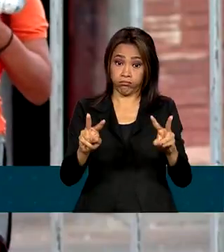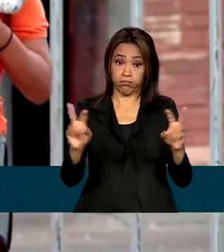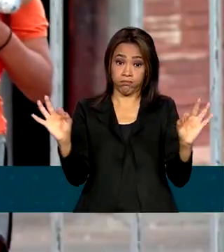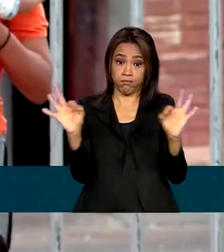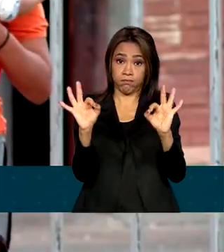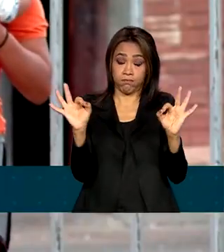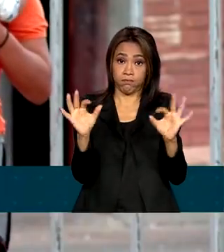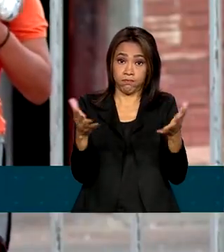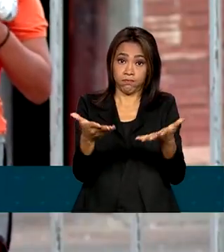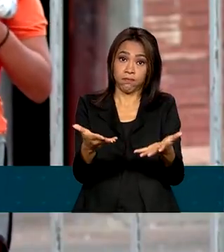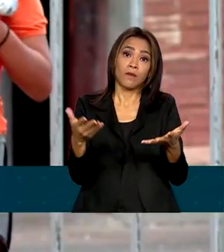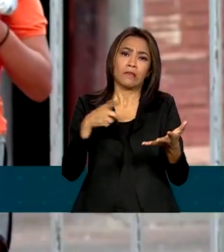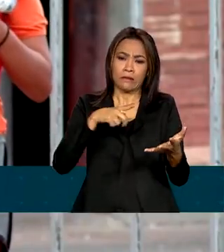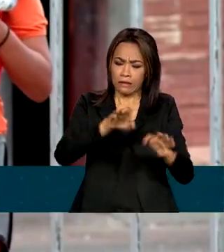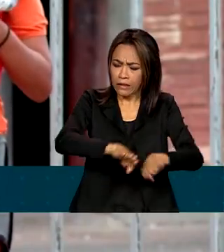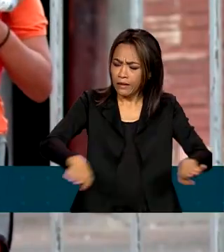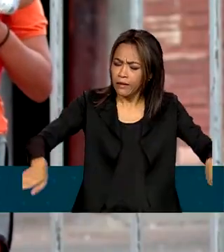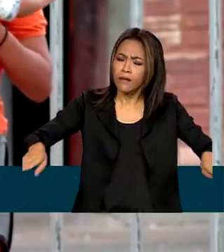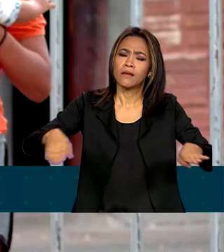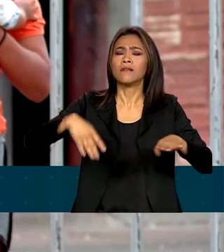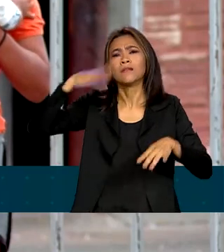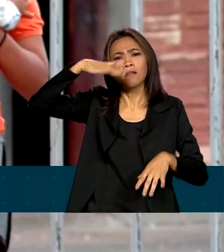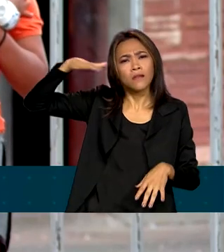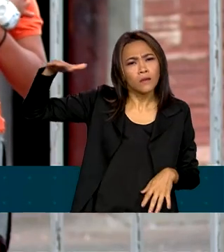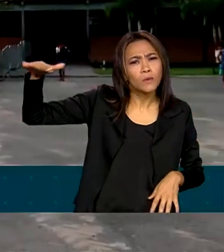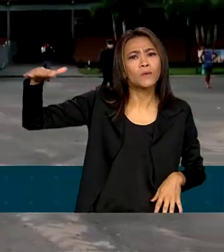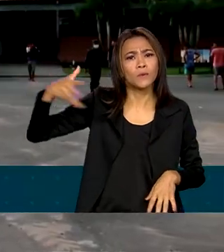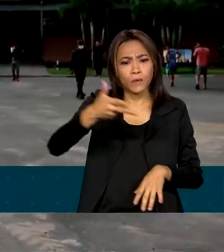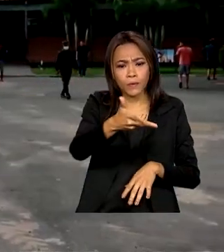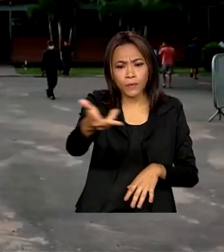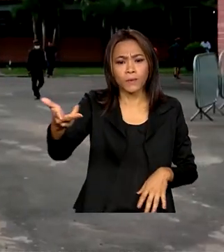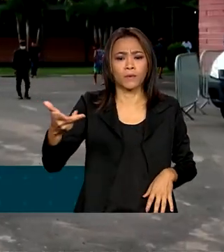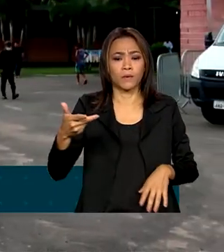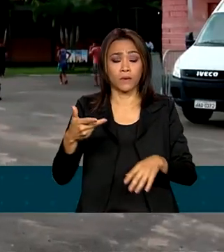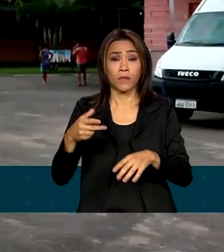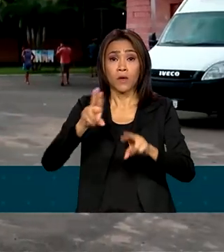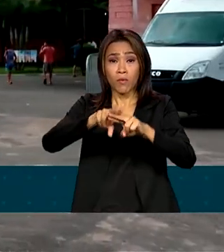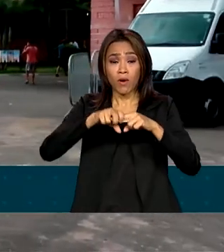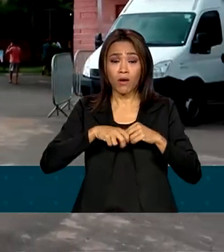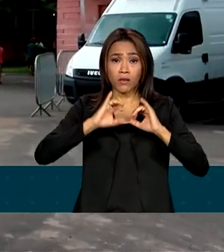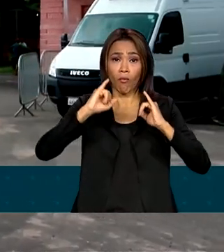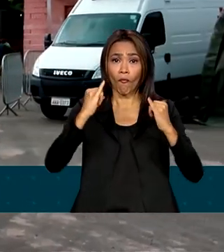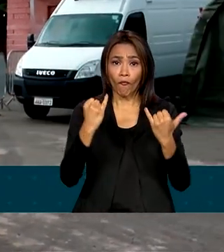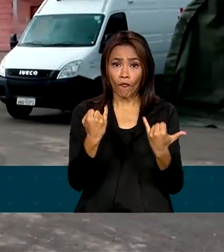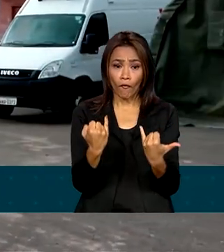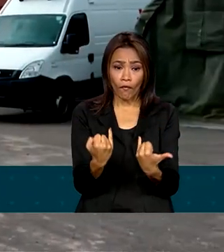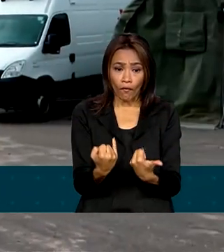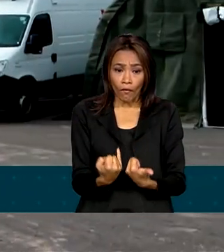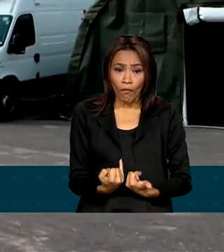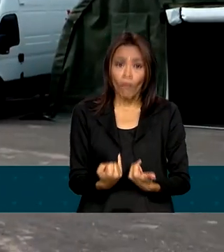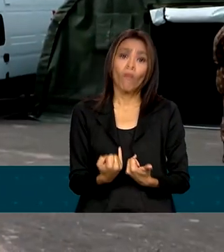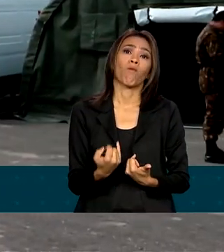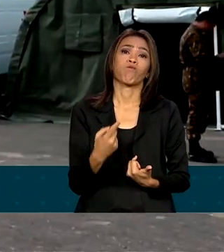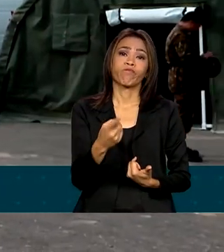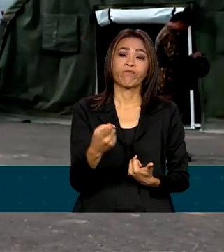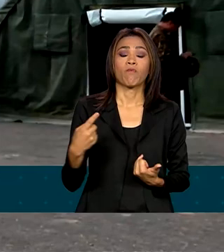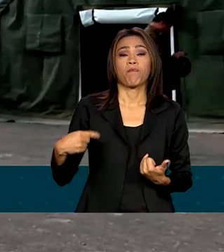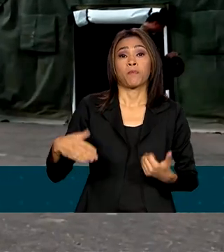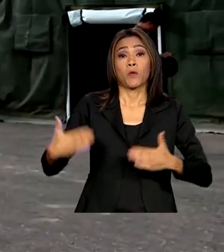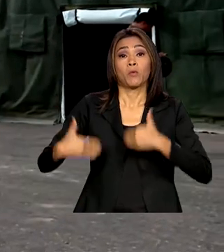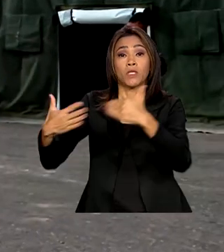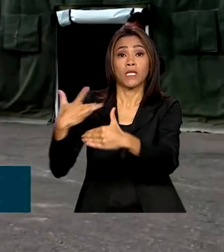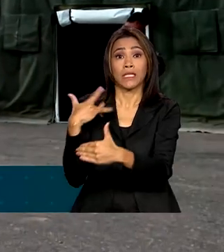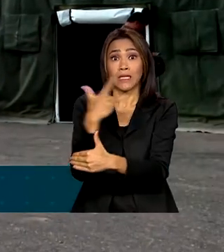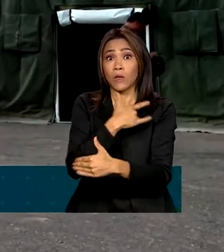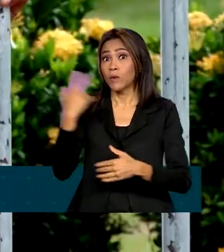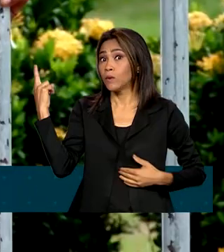está disseminado entre crianças e adultos Yanomamis. Por conta da desnutrição, o Ministério da Saúde declarou emergência